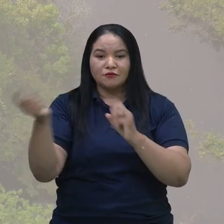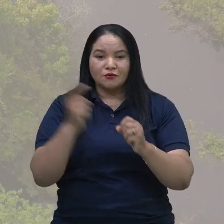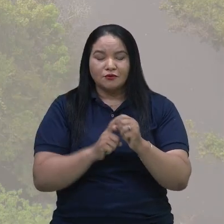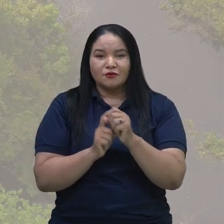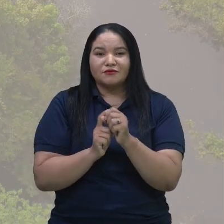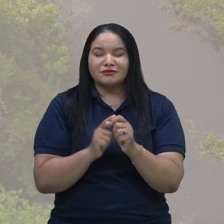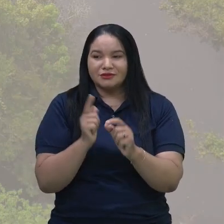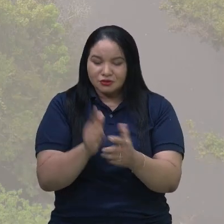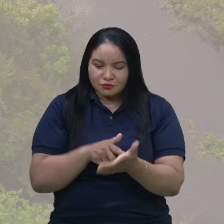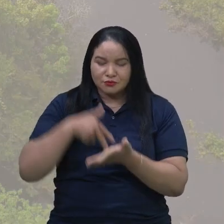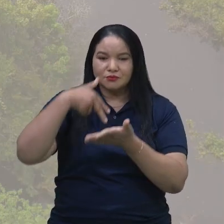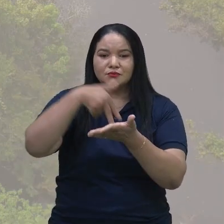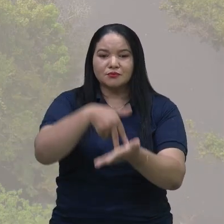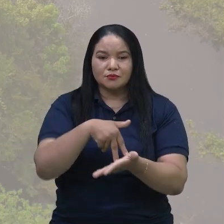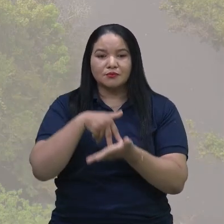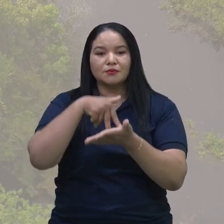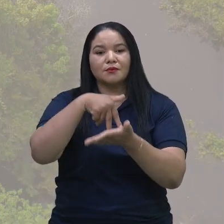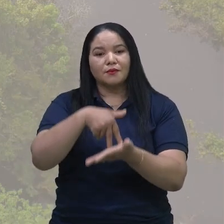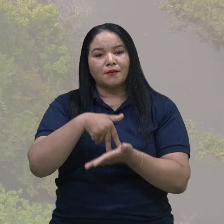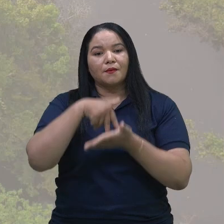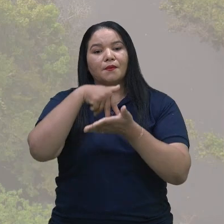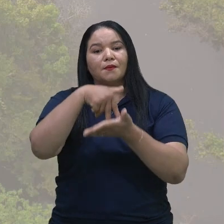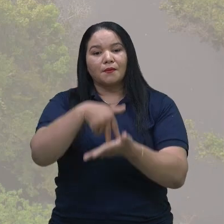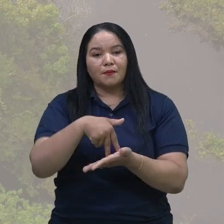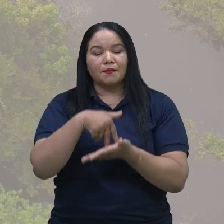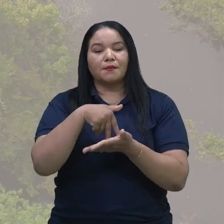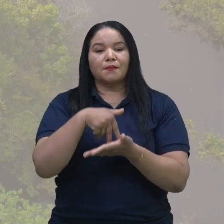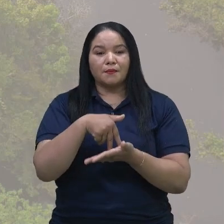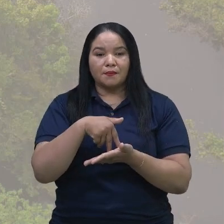sabe resistir.